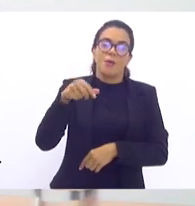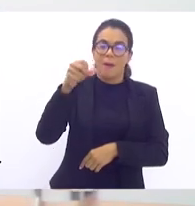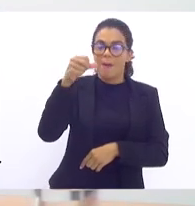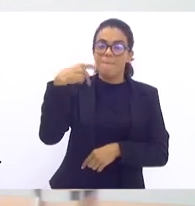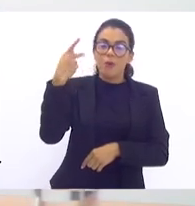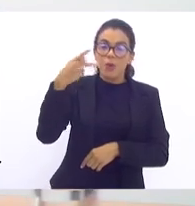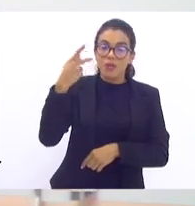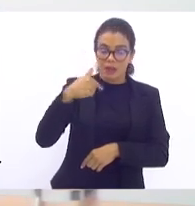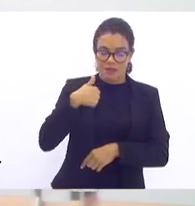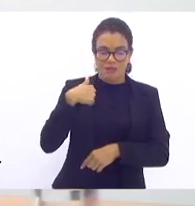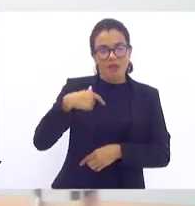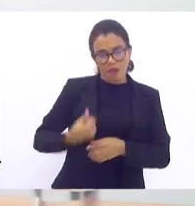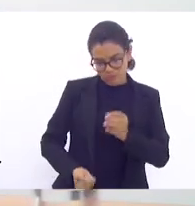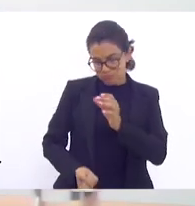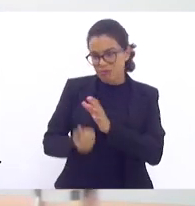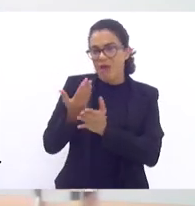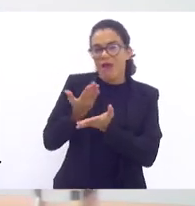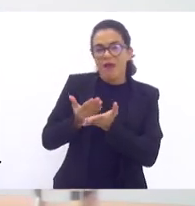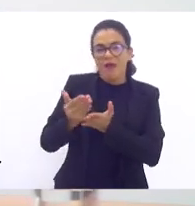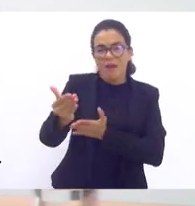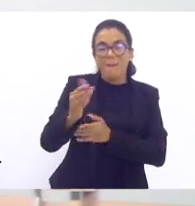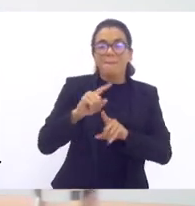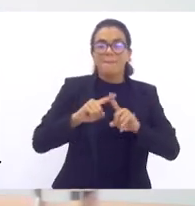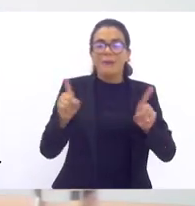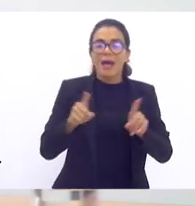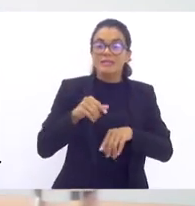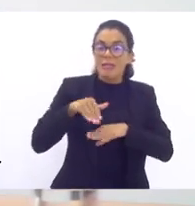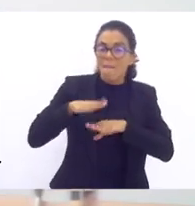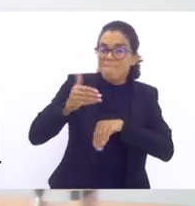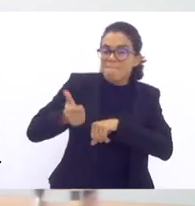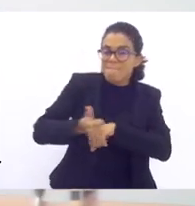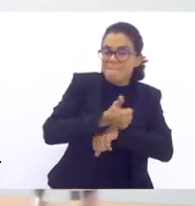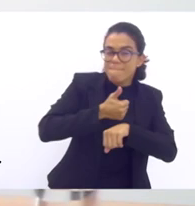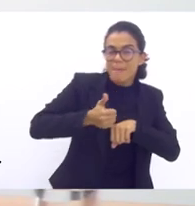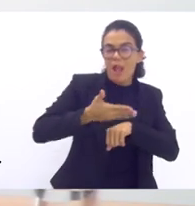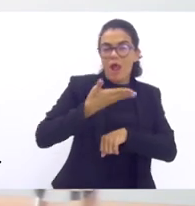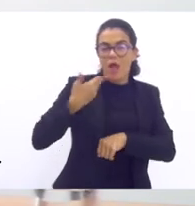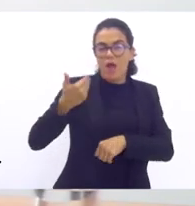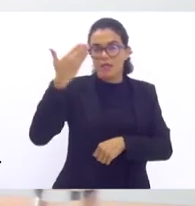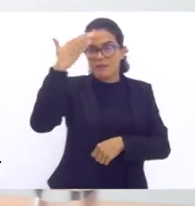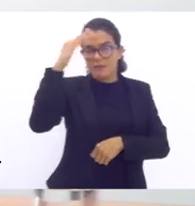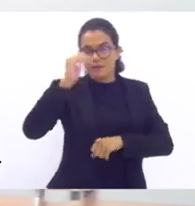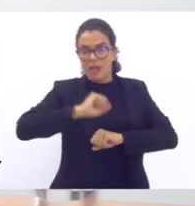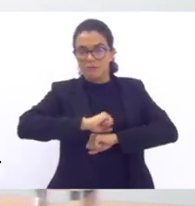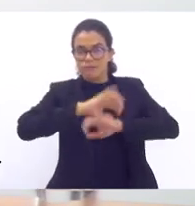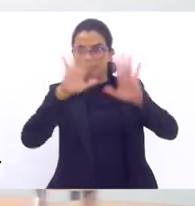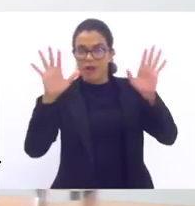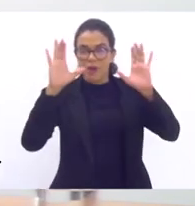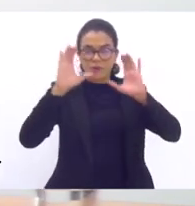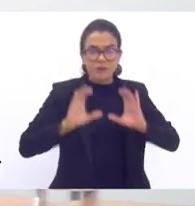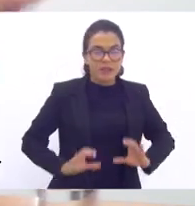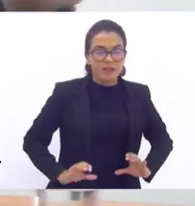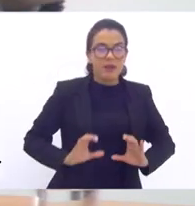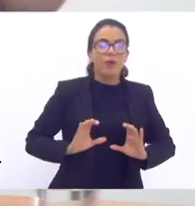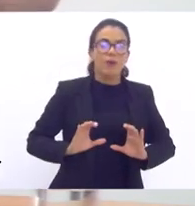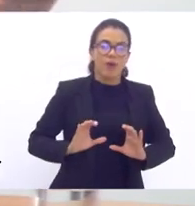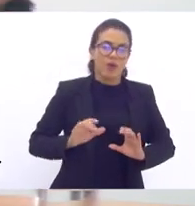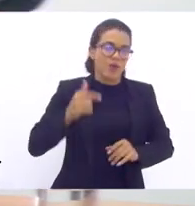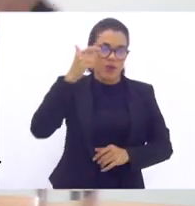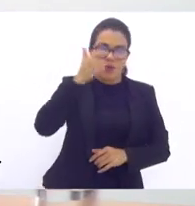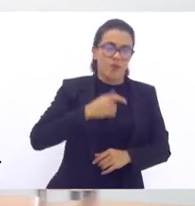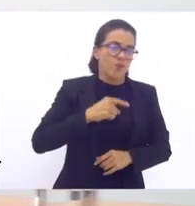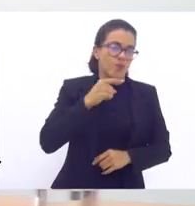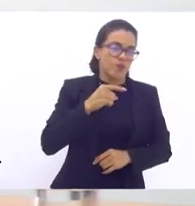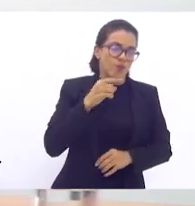faço na Essência mas eu reconheço que a mais eficiente aqui entende melhor o cidadão na ponta e eu não tenho dúvidas